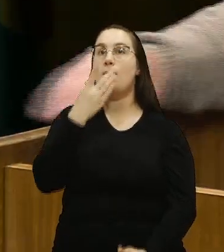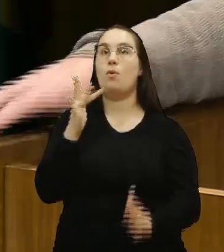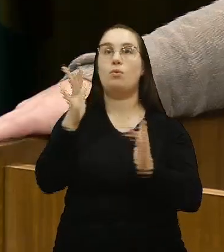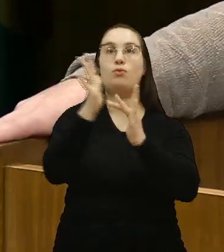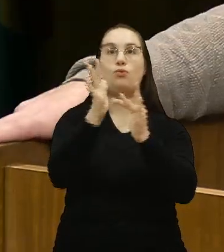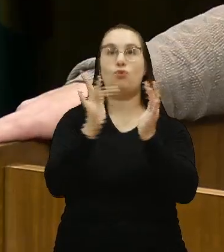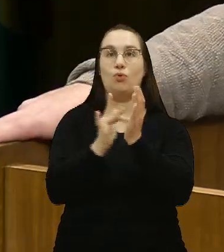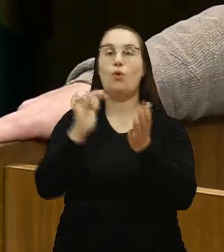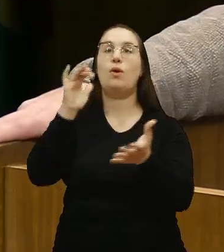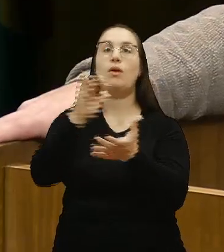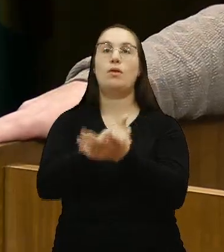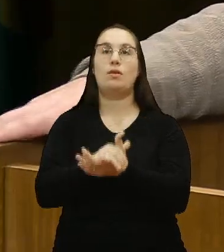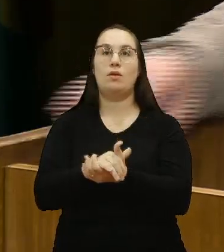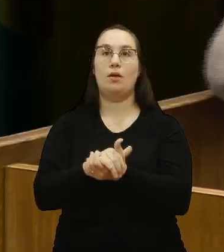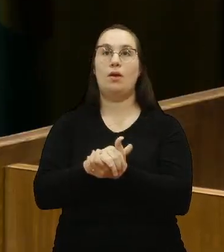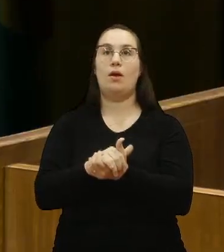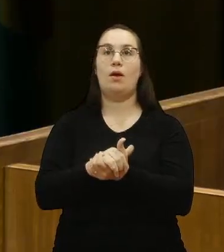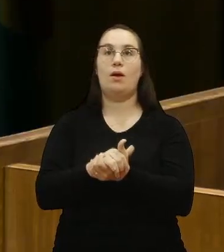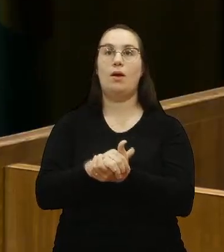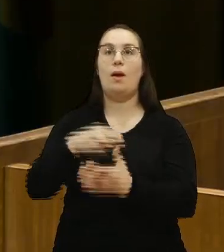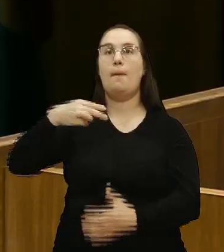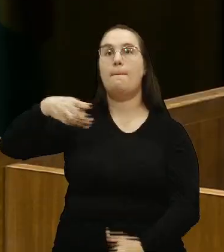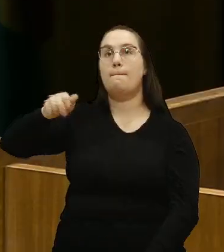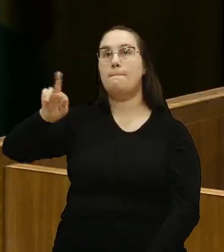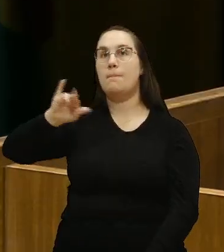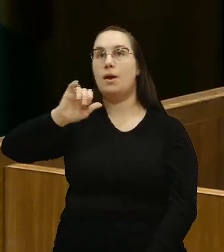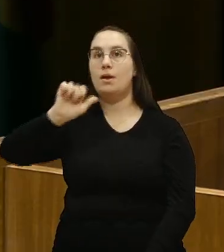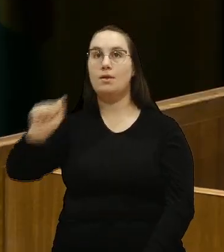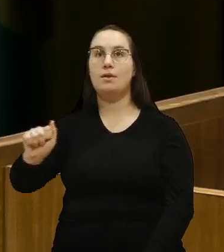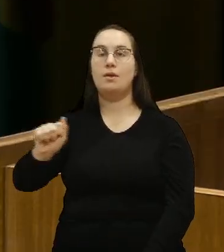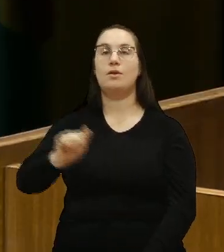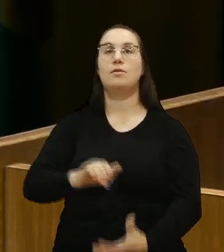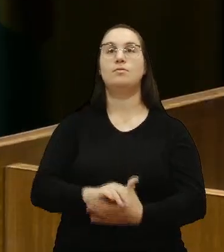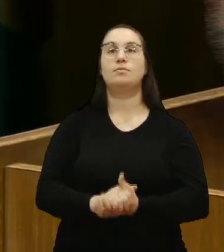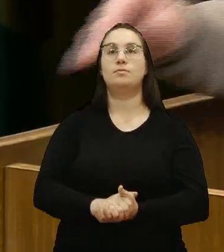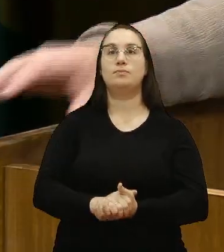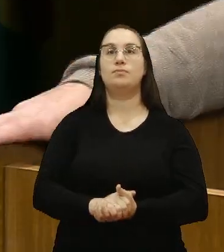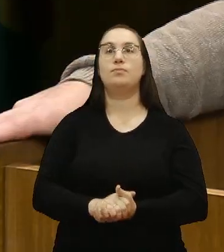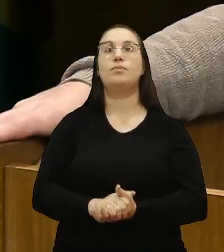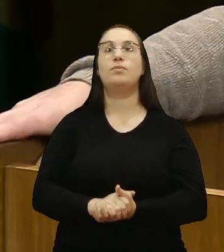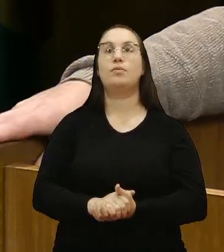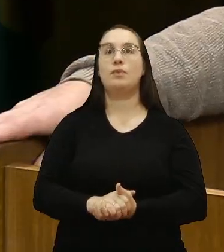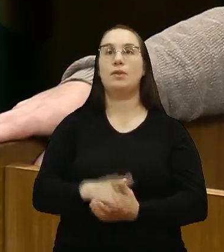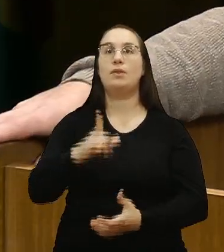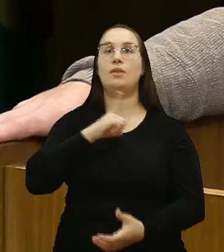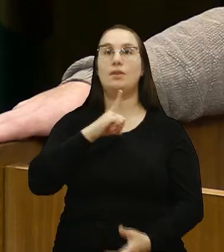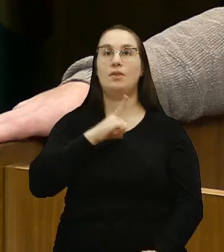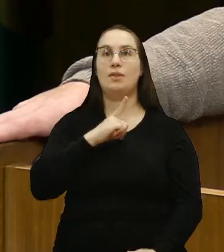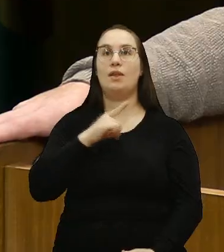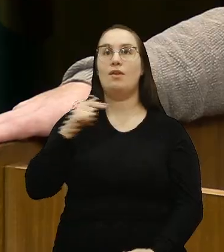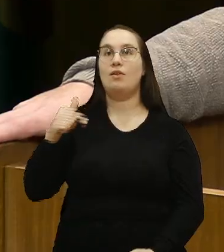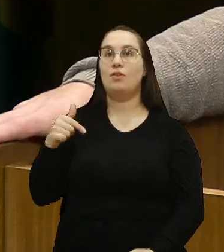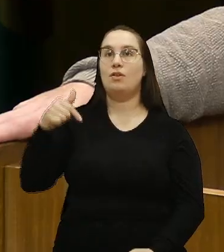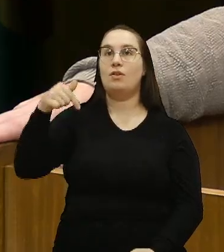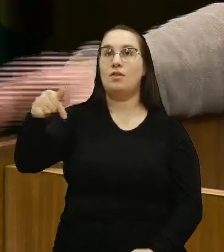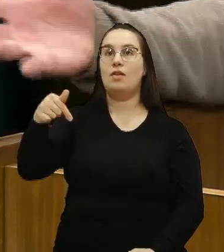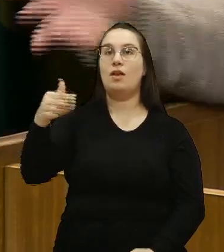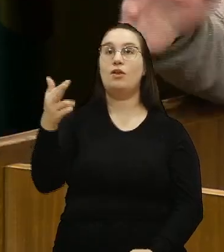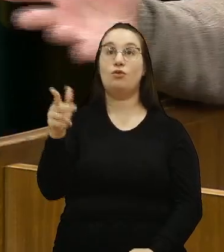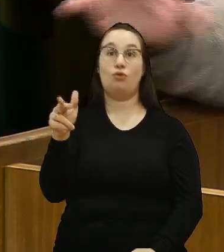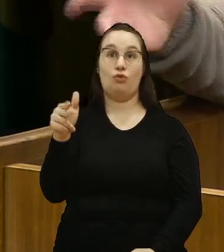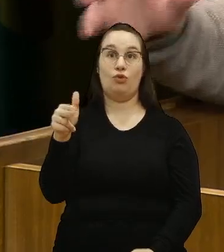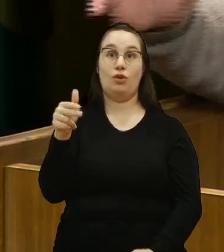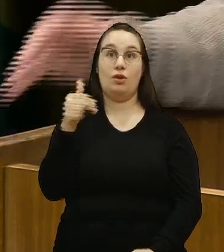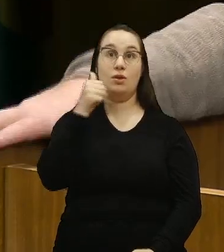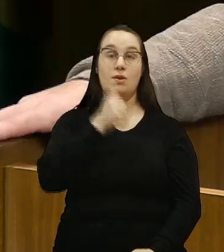foi casado com Dona Maria de Lourdes. O senhor teve então sete irmãos, né? Ou